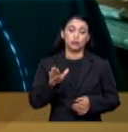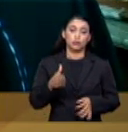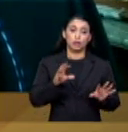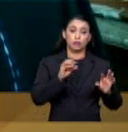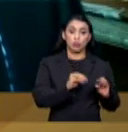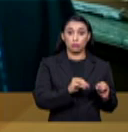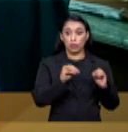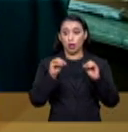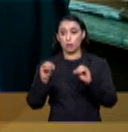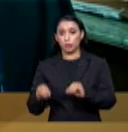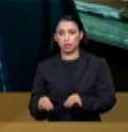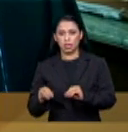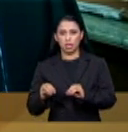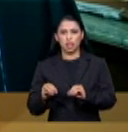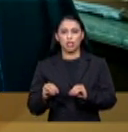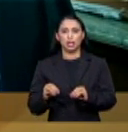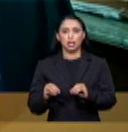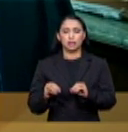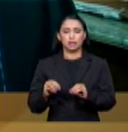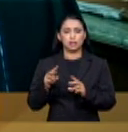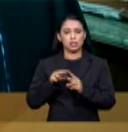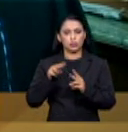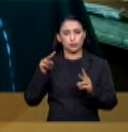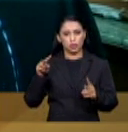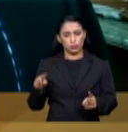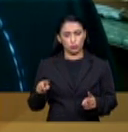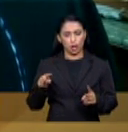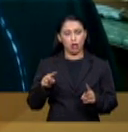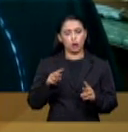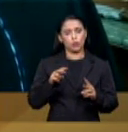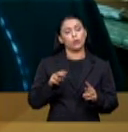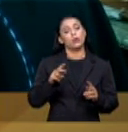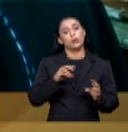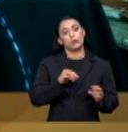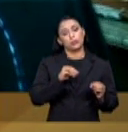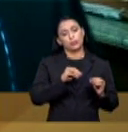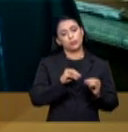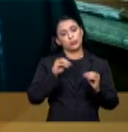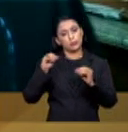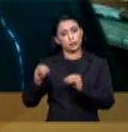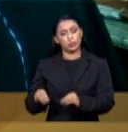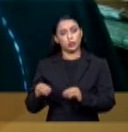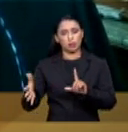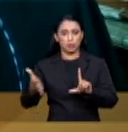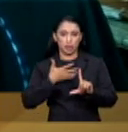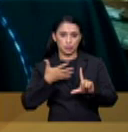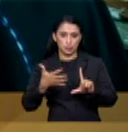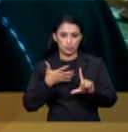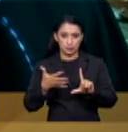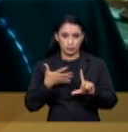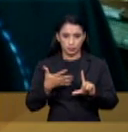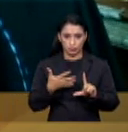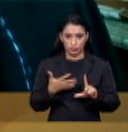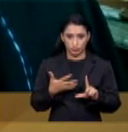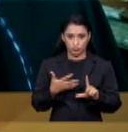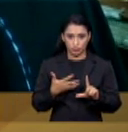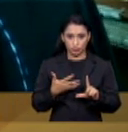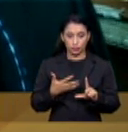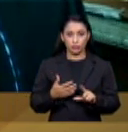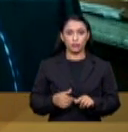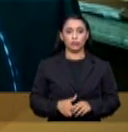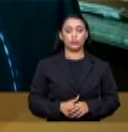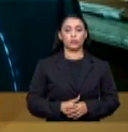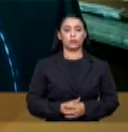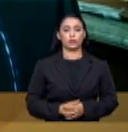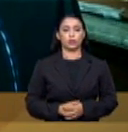o destaque que se tira do virtual para videoconferência ou para a sessão física